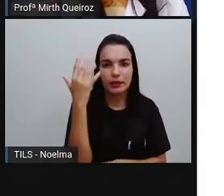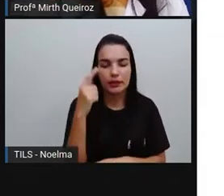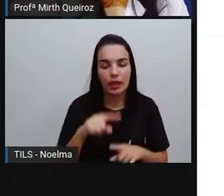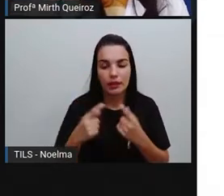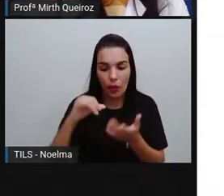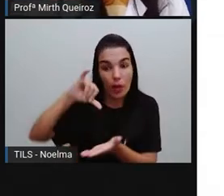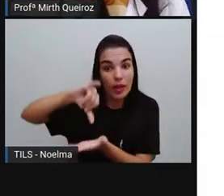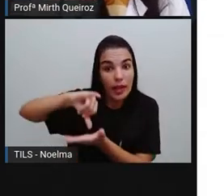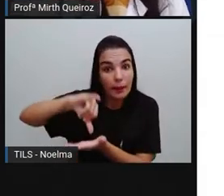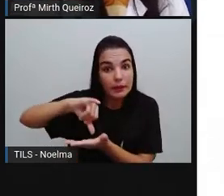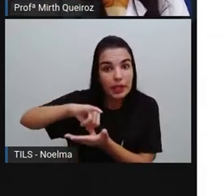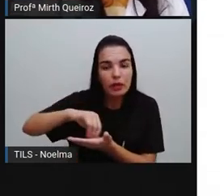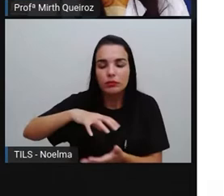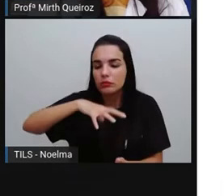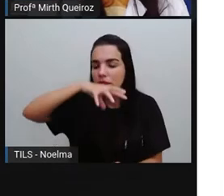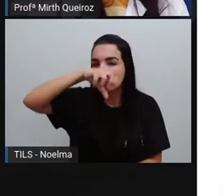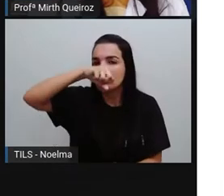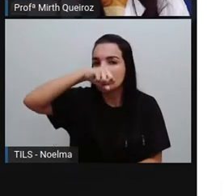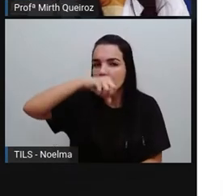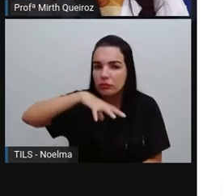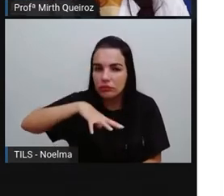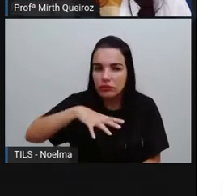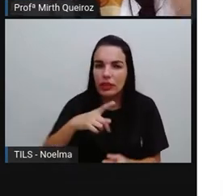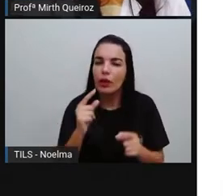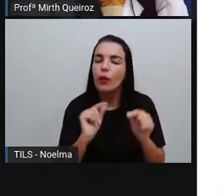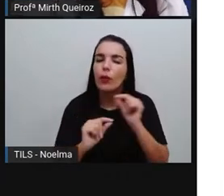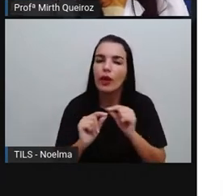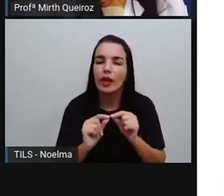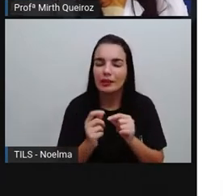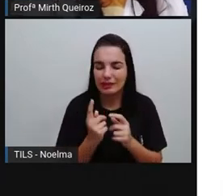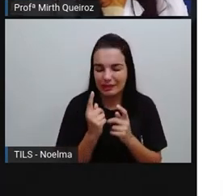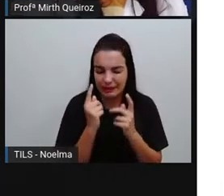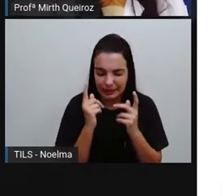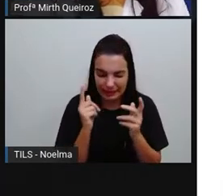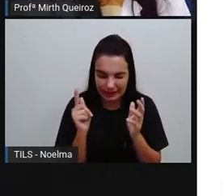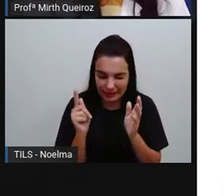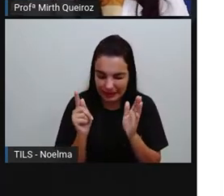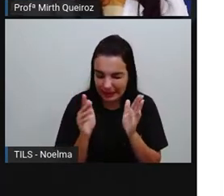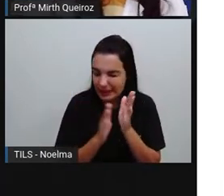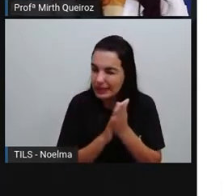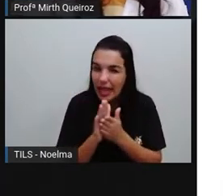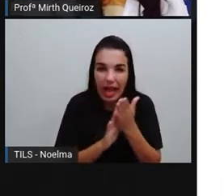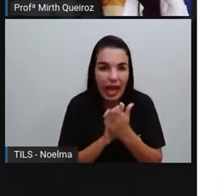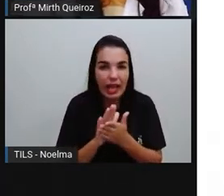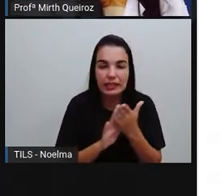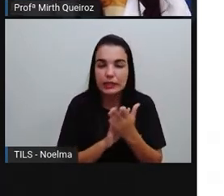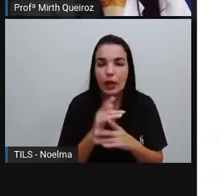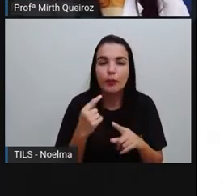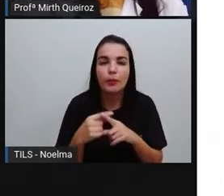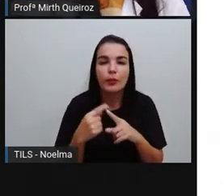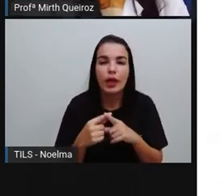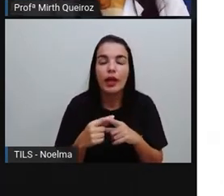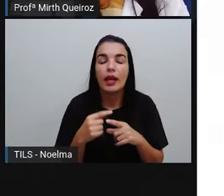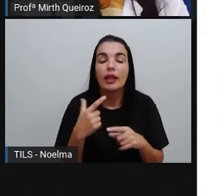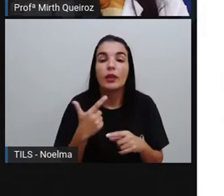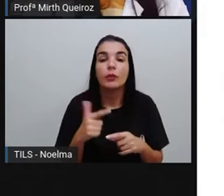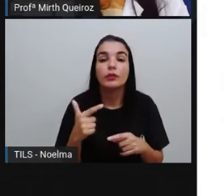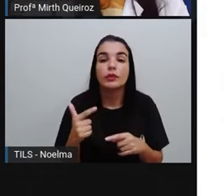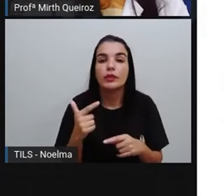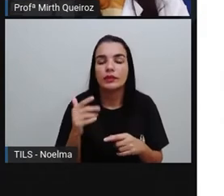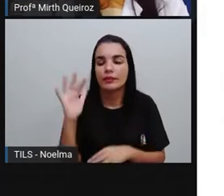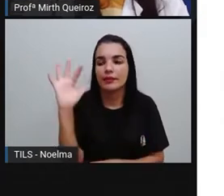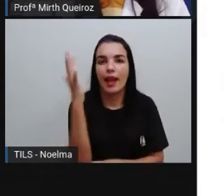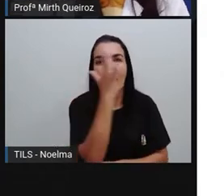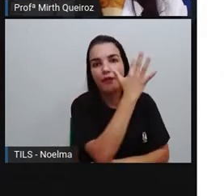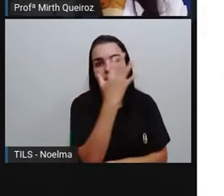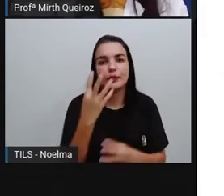nessas capitais é mais seco do que no interior. Por quê? Por conta da quantidade de